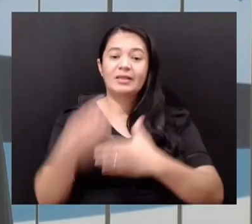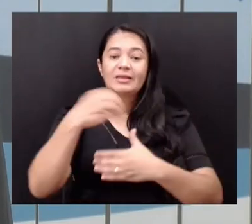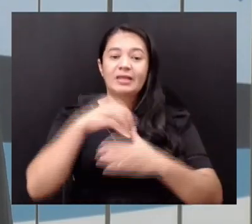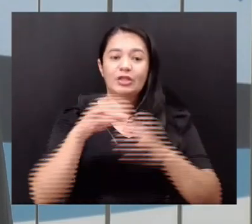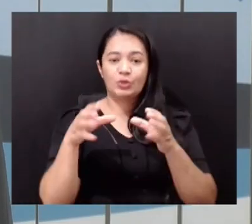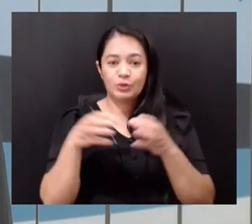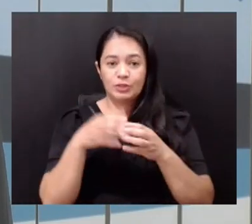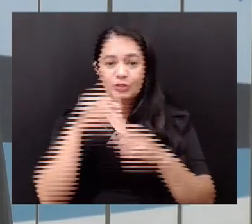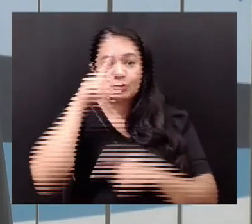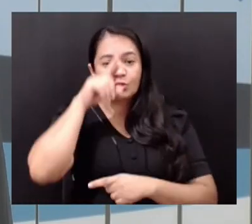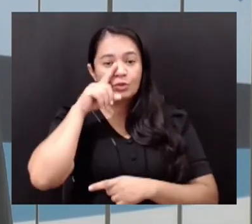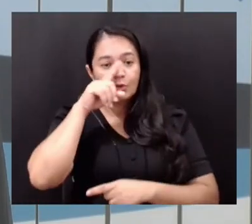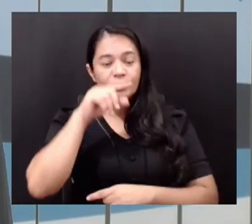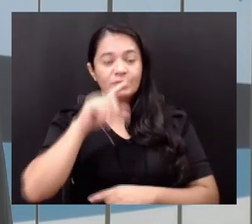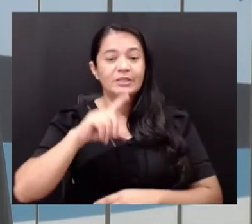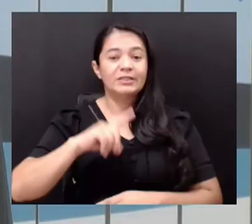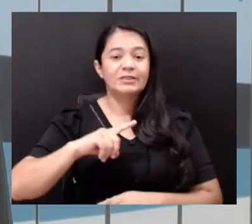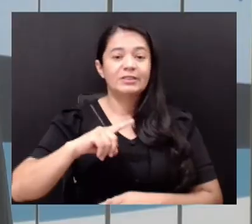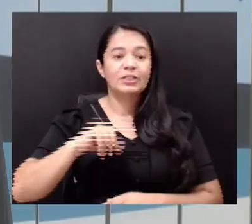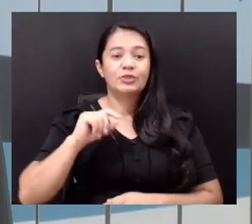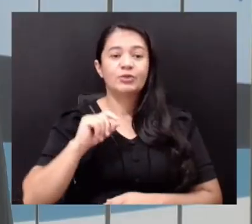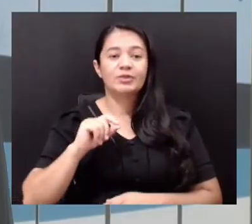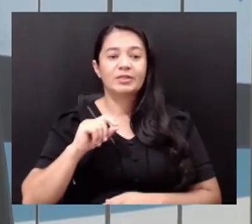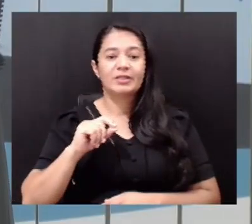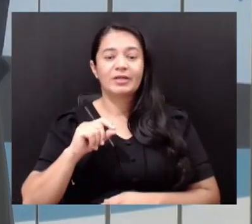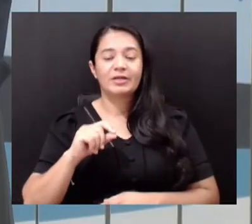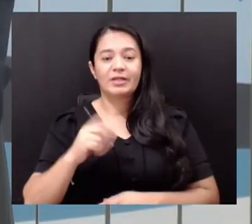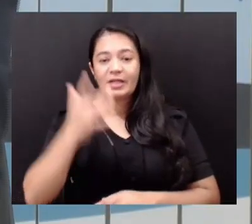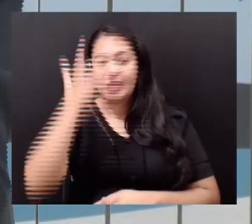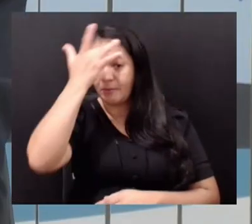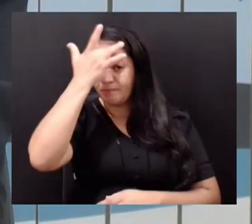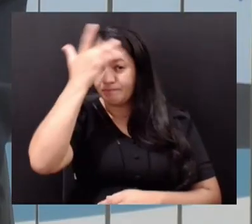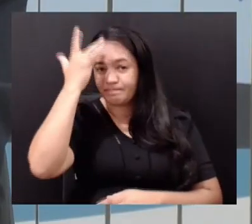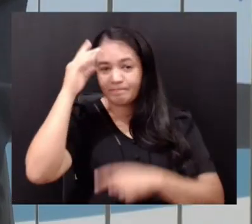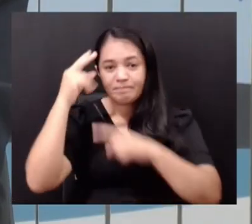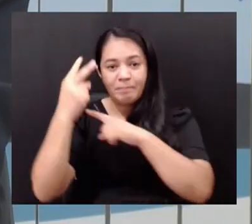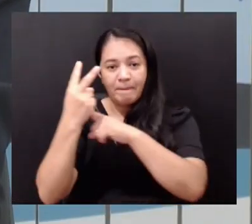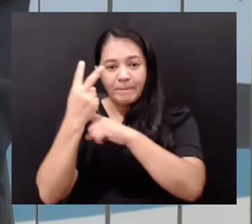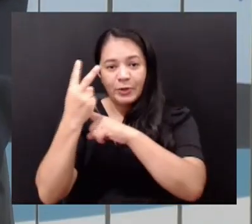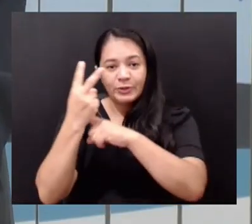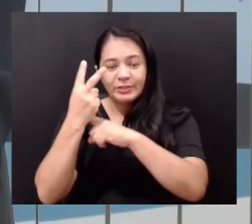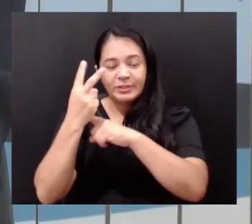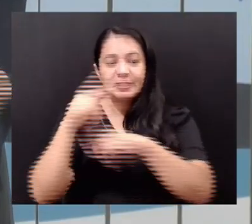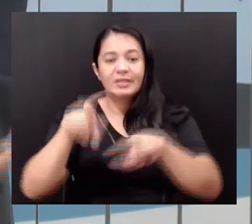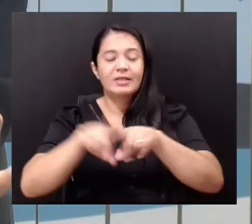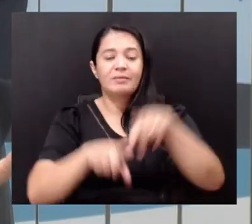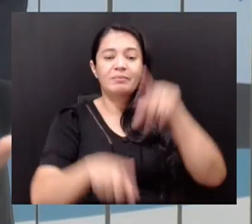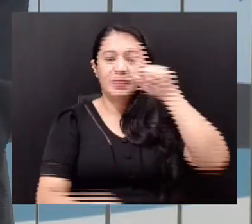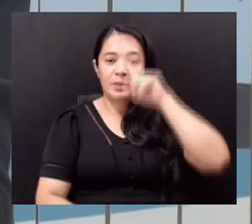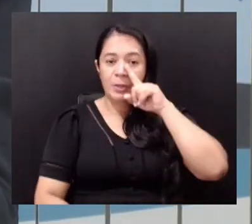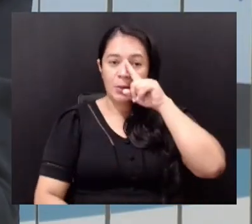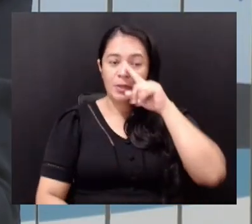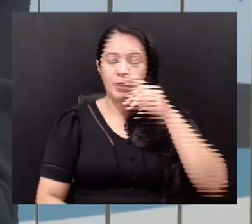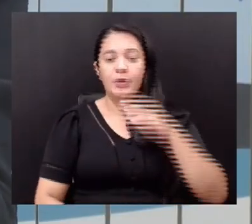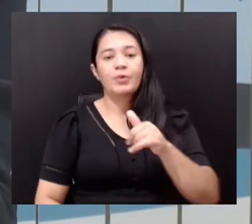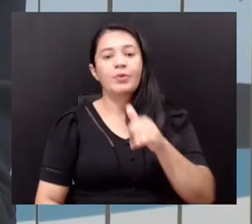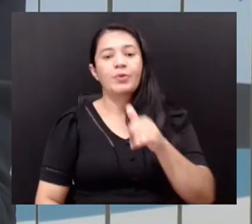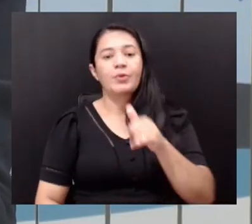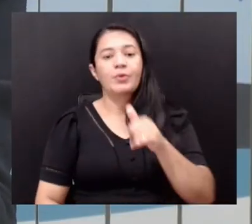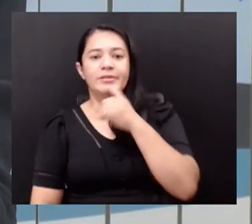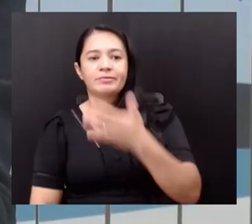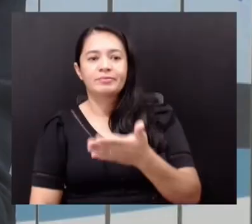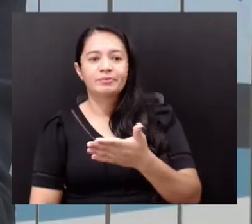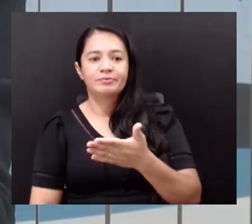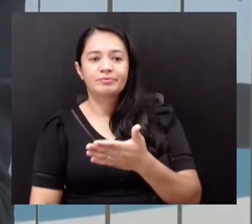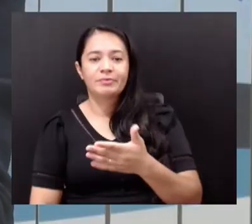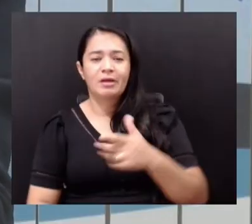fatores protetivos à sua saúde mental e você tem fatores de risco. Então, por exemplo, um fator de risco, excesso de